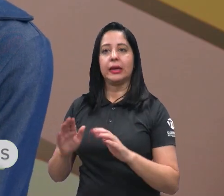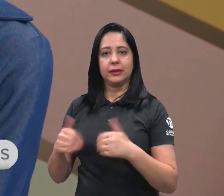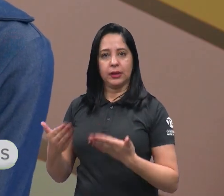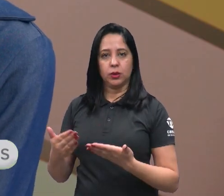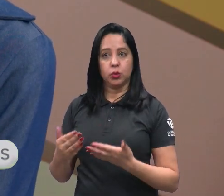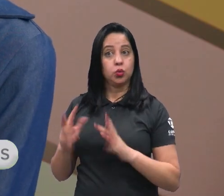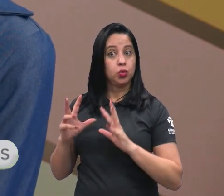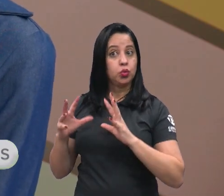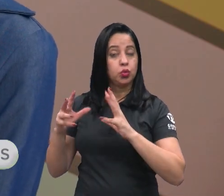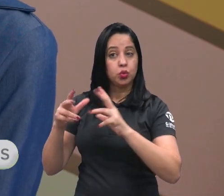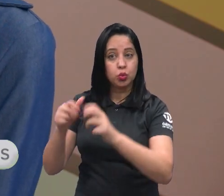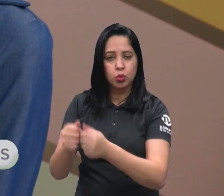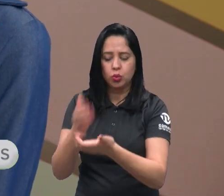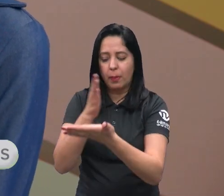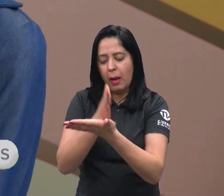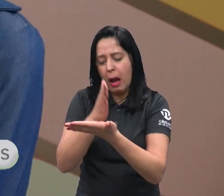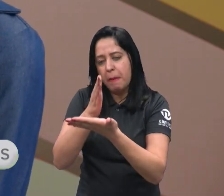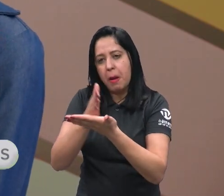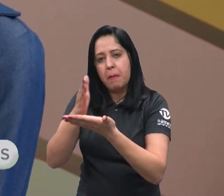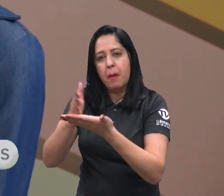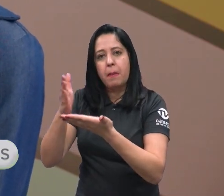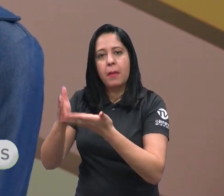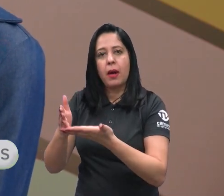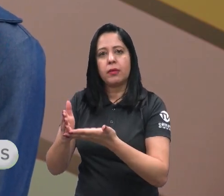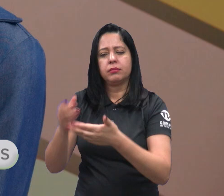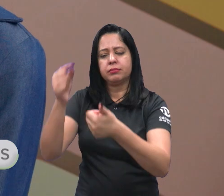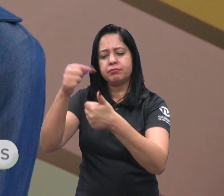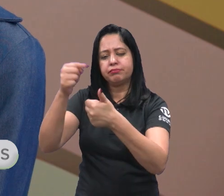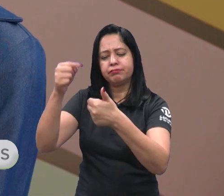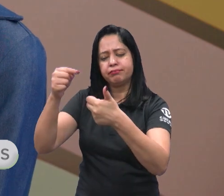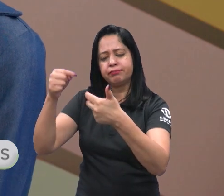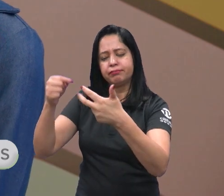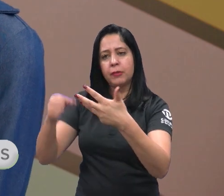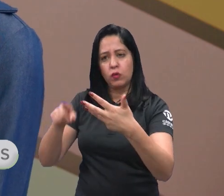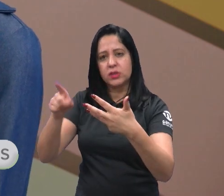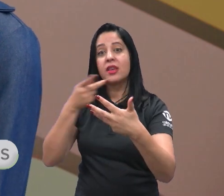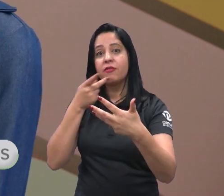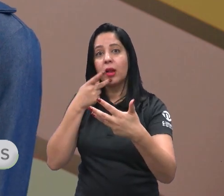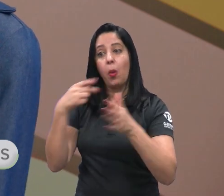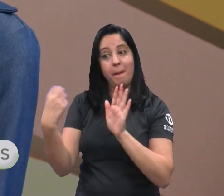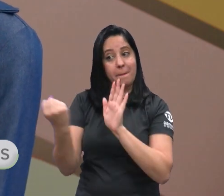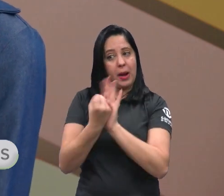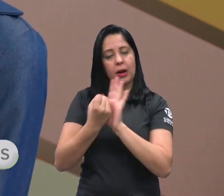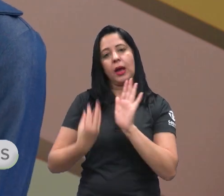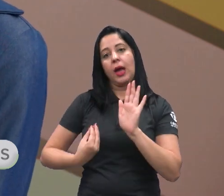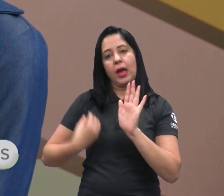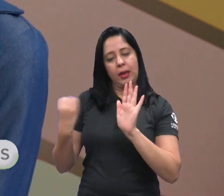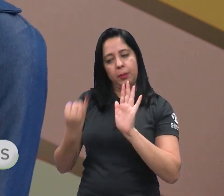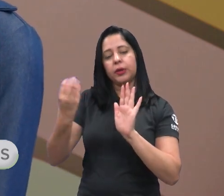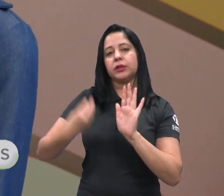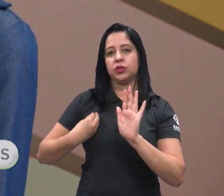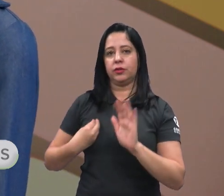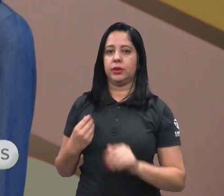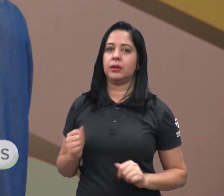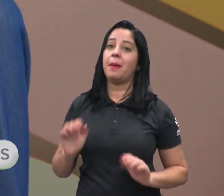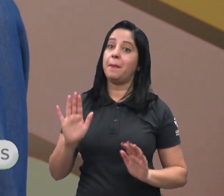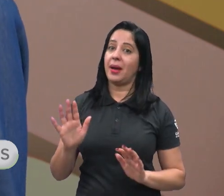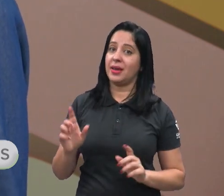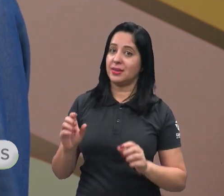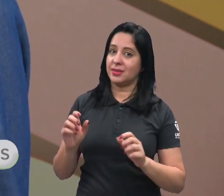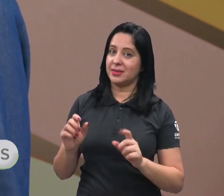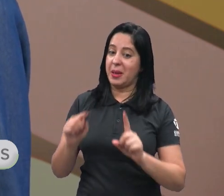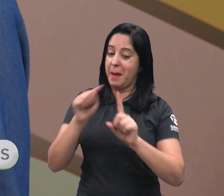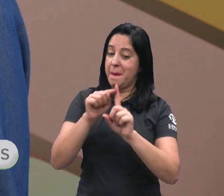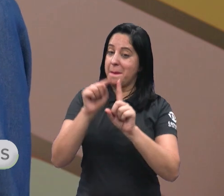esses marcos que você colocou são marcos muito importantes na nossa vida. Lógico, a maternidade, você só pode dar aquilo que está dentro